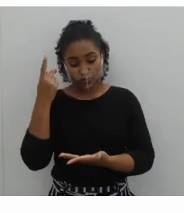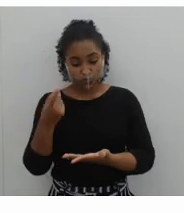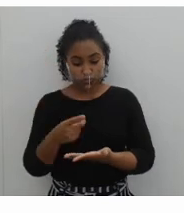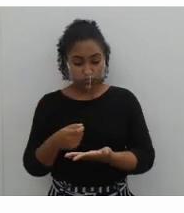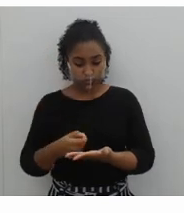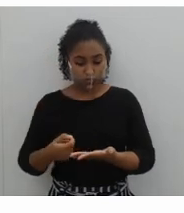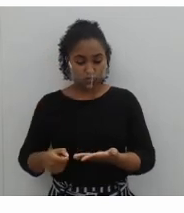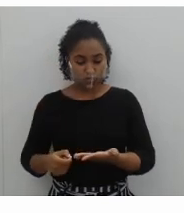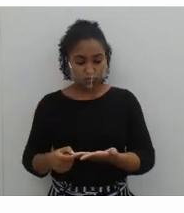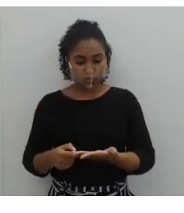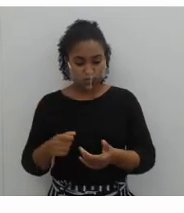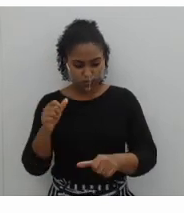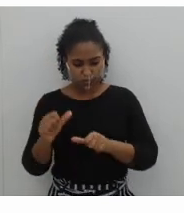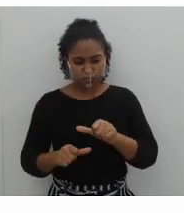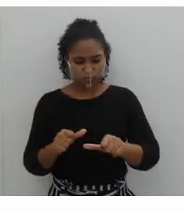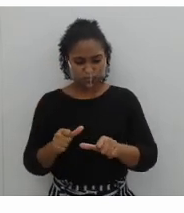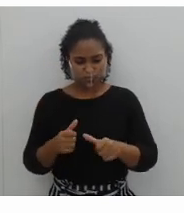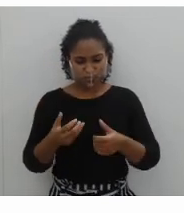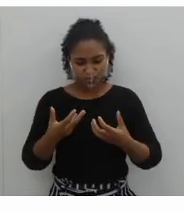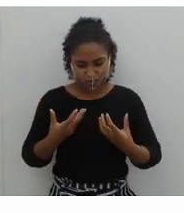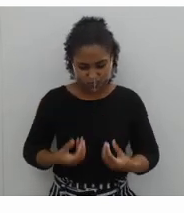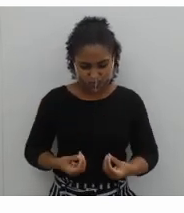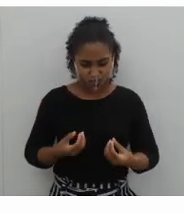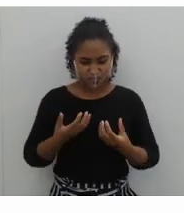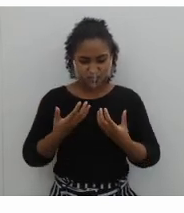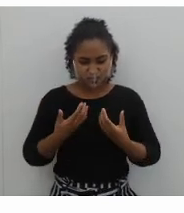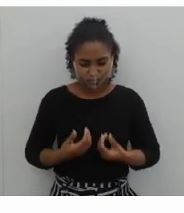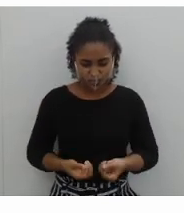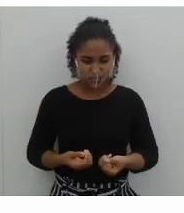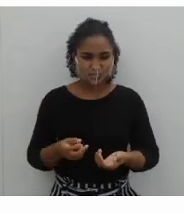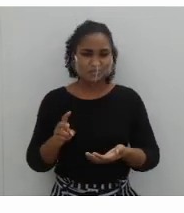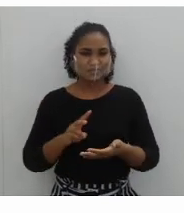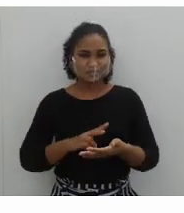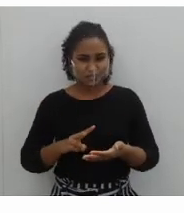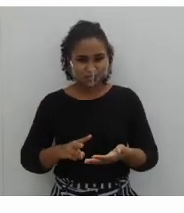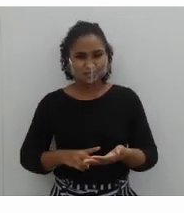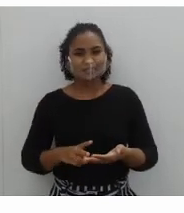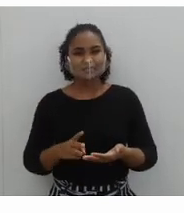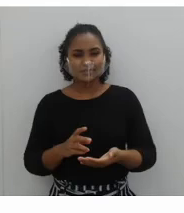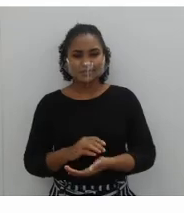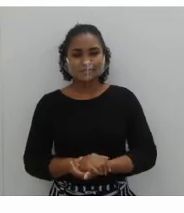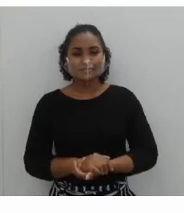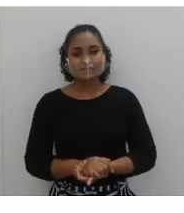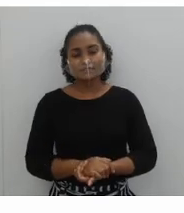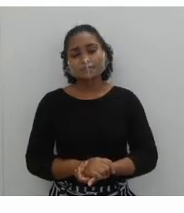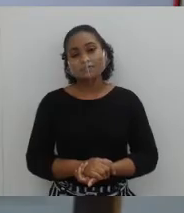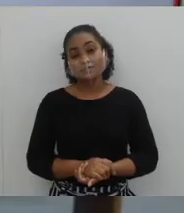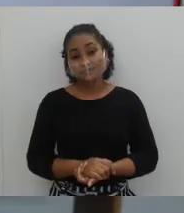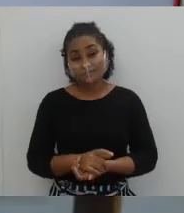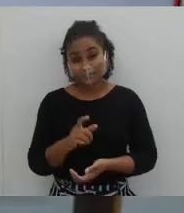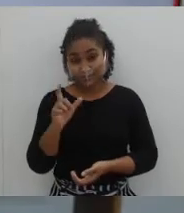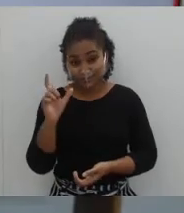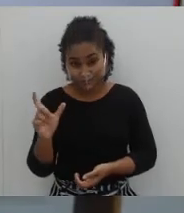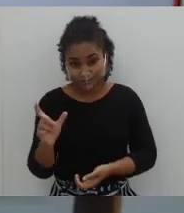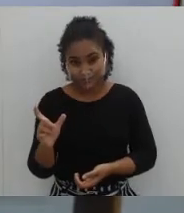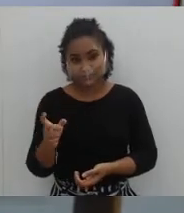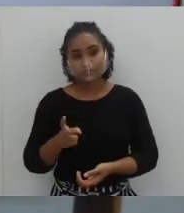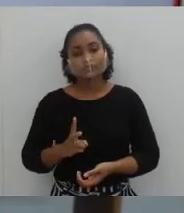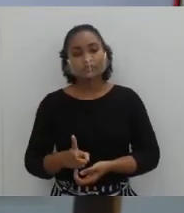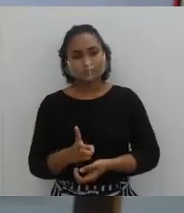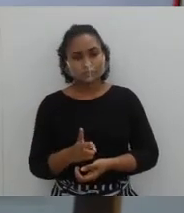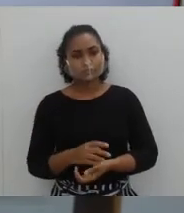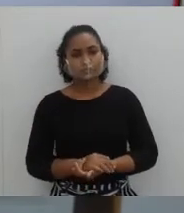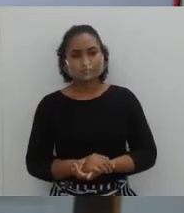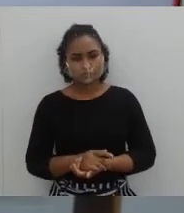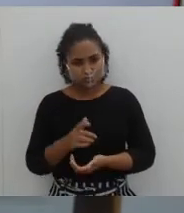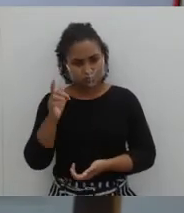para evitar que a pessoa fique cansativa, né? Que fique cansado de ler aquela mesma repetição. Mas a palavra ainda pode ser